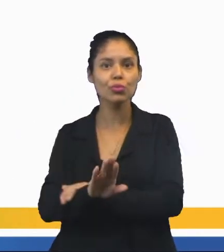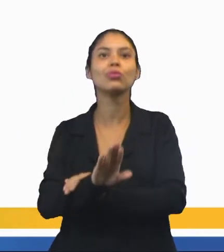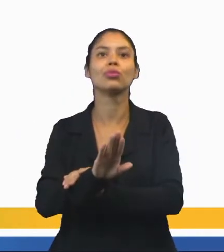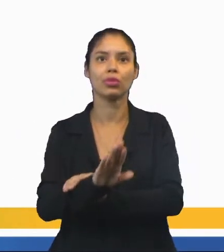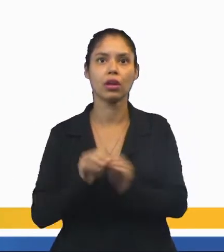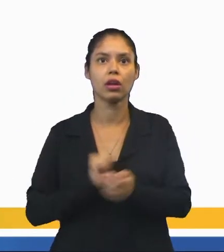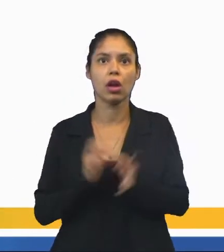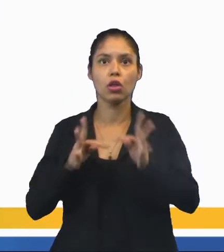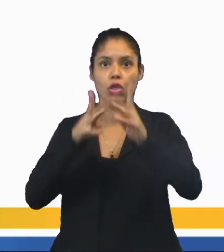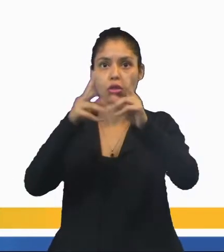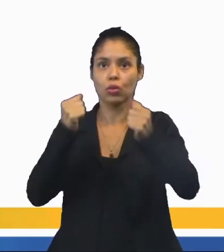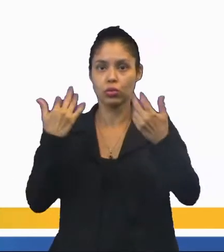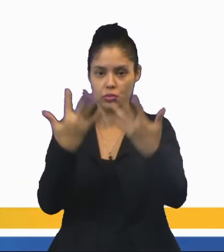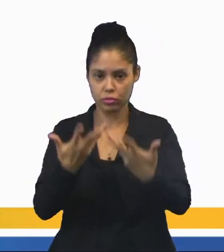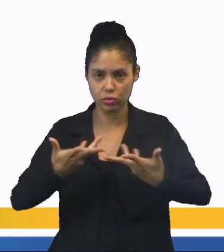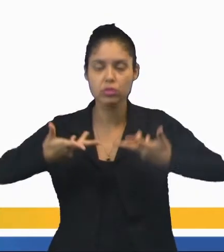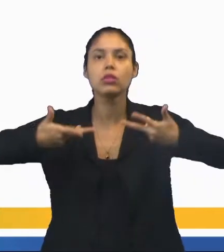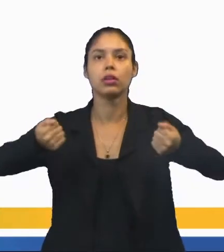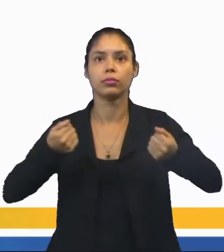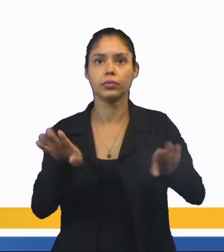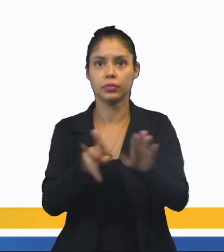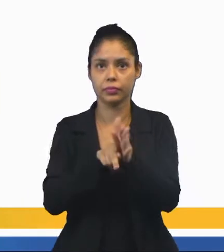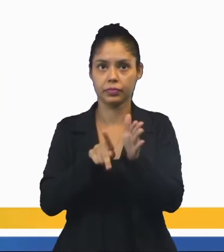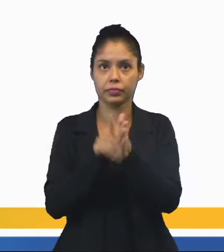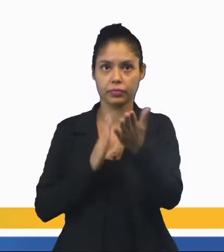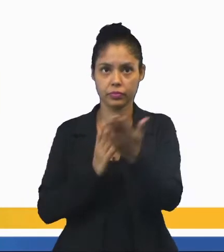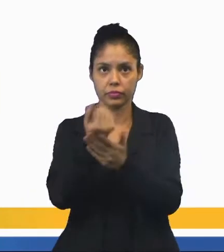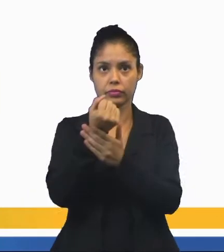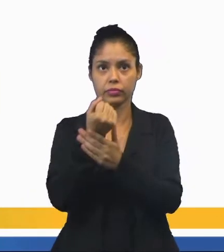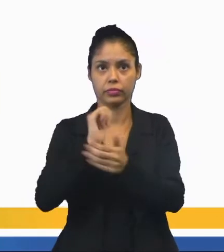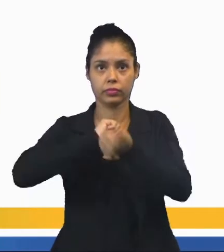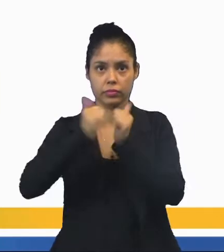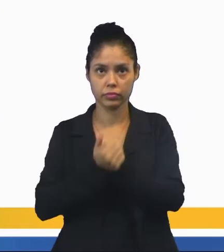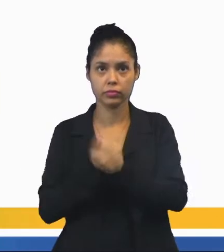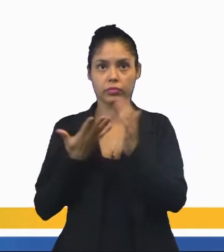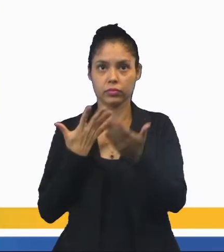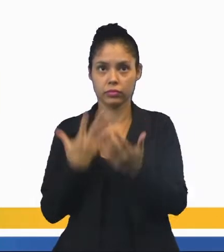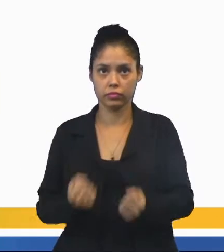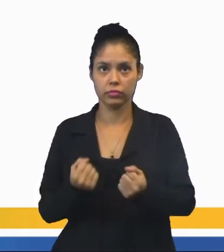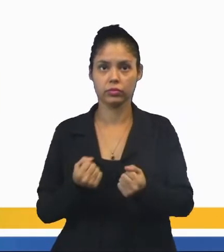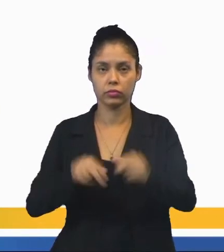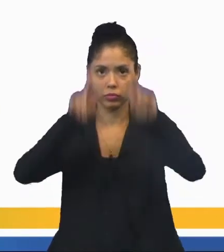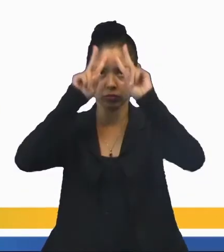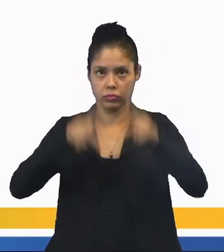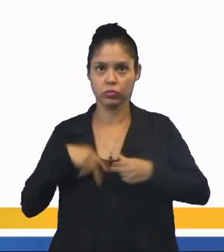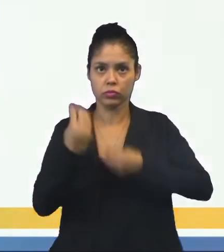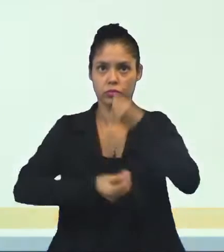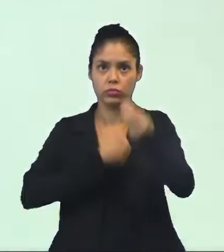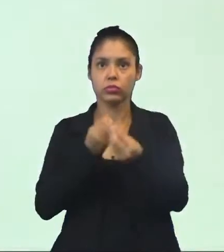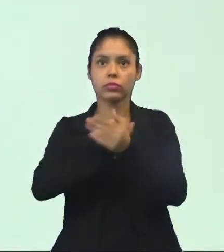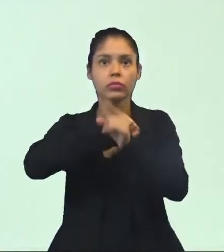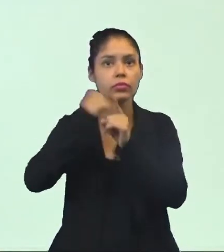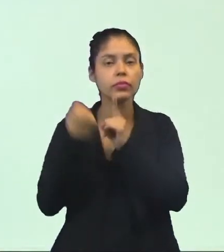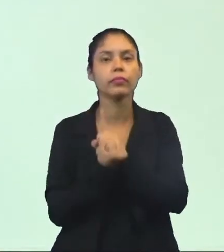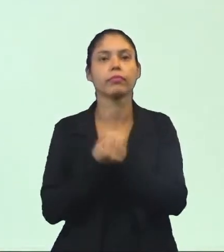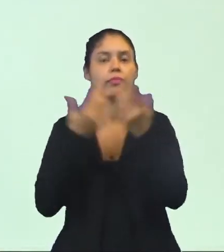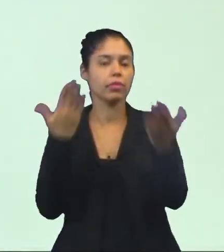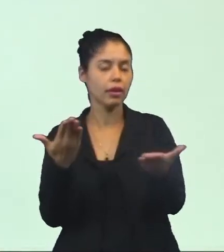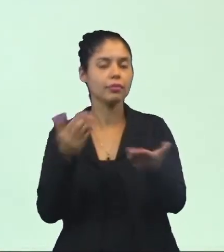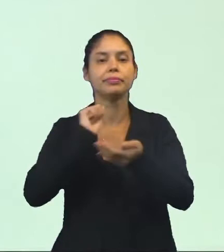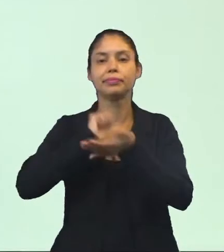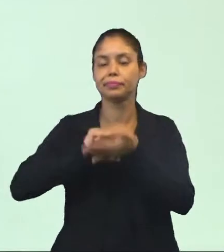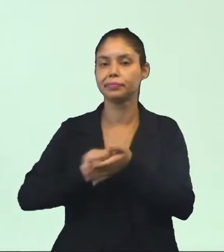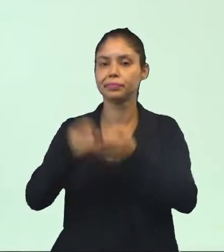os outros hábitos e capacidades adquiridos pelo homem como membro de uma sociedade. Essa, então, é a